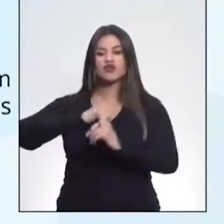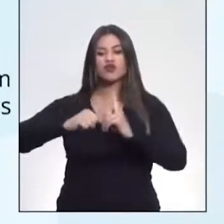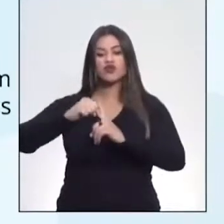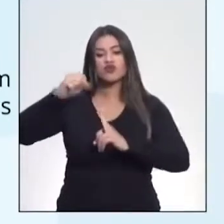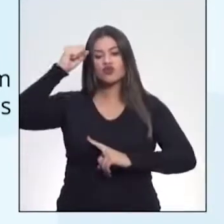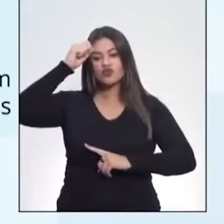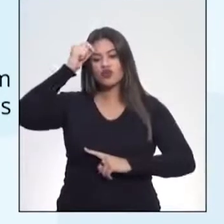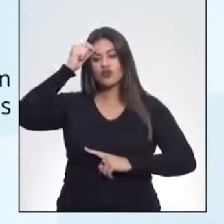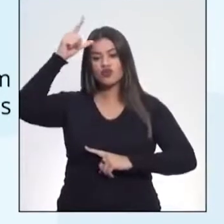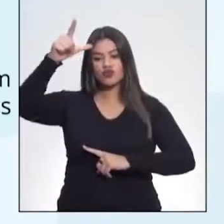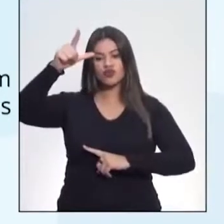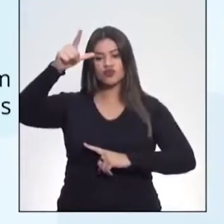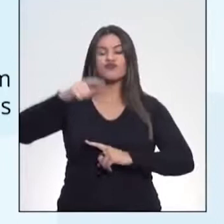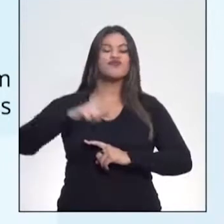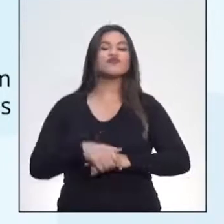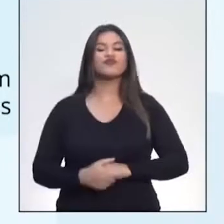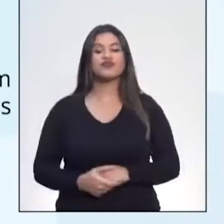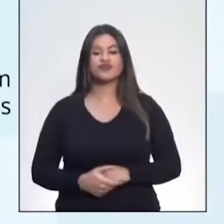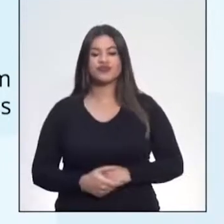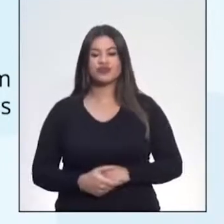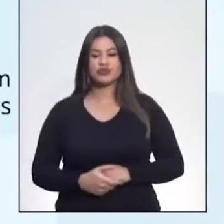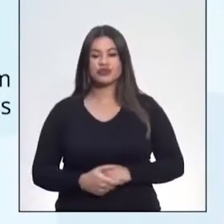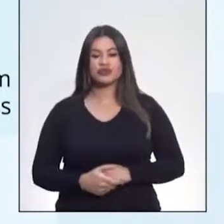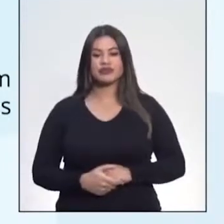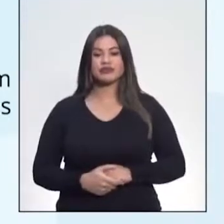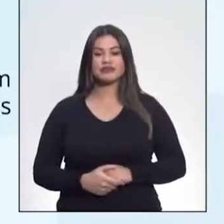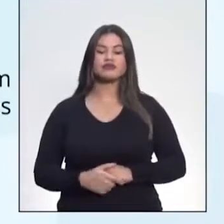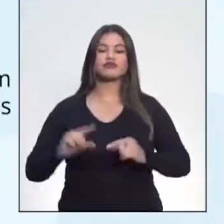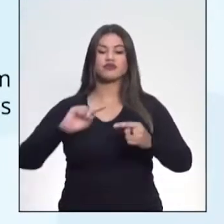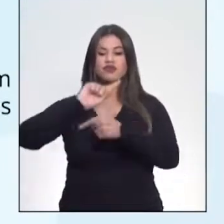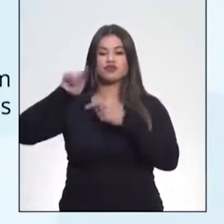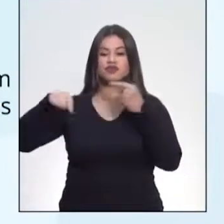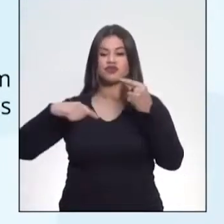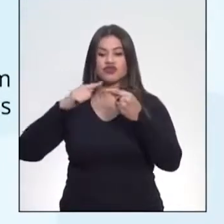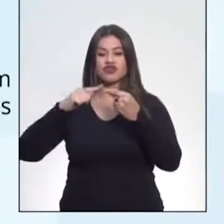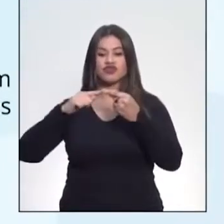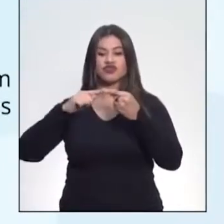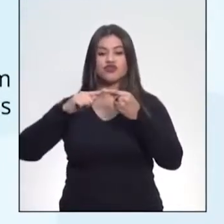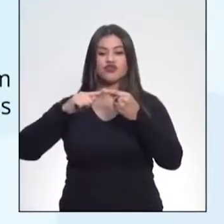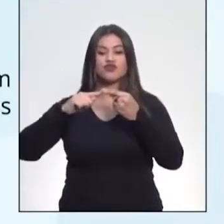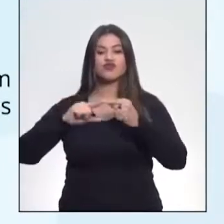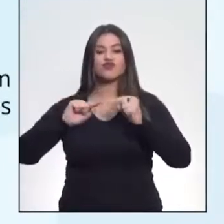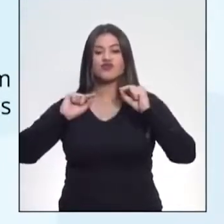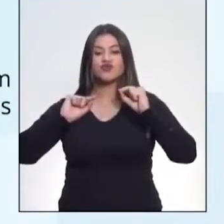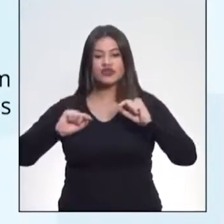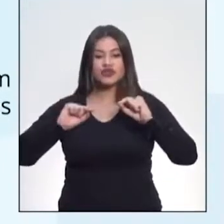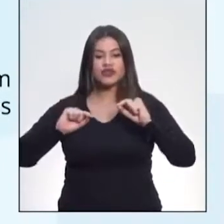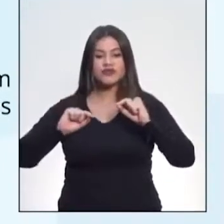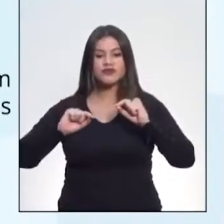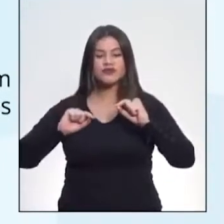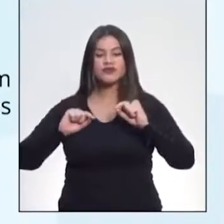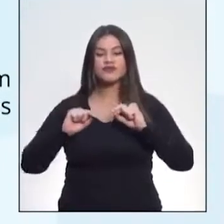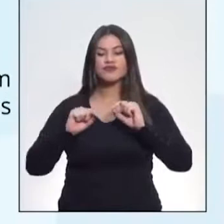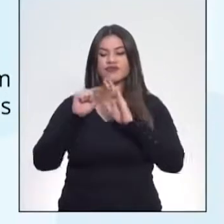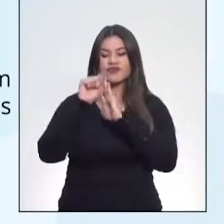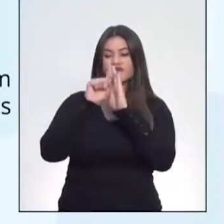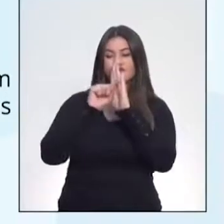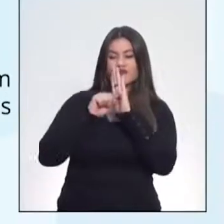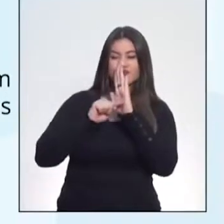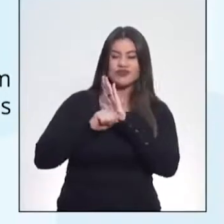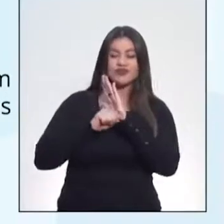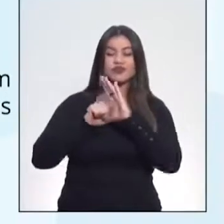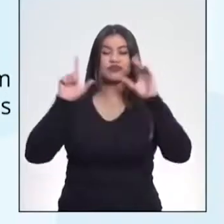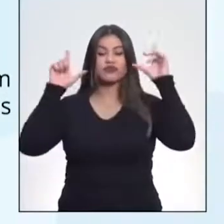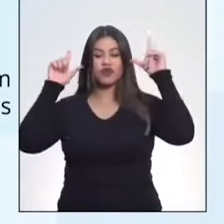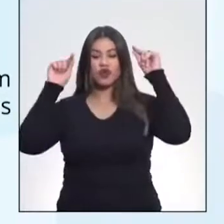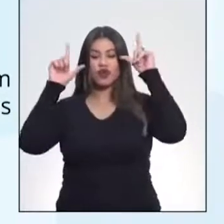e culturais e o objetivo da aula analisar os aspectos culturais